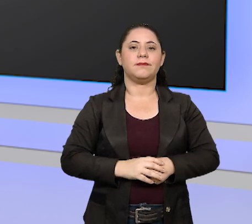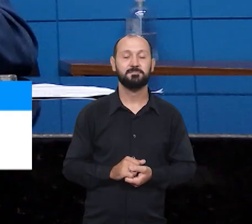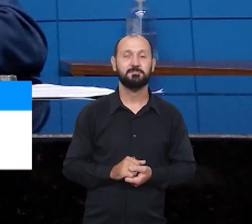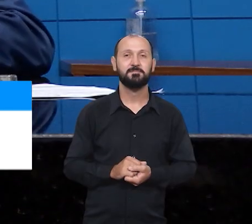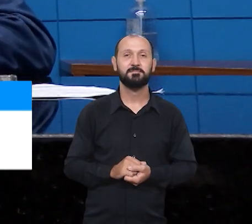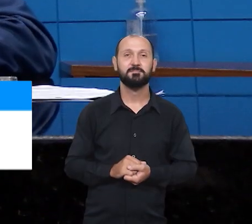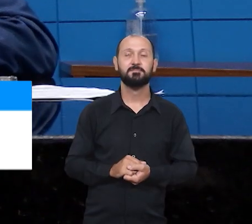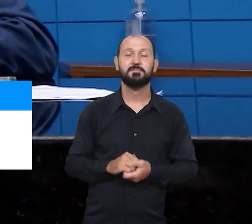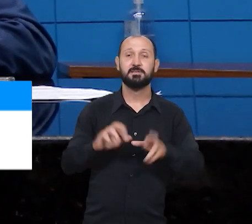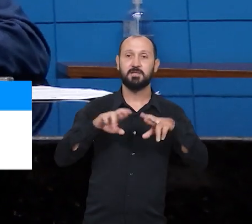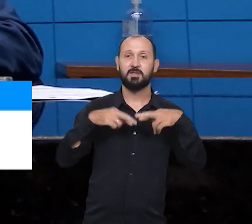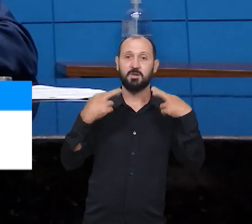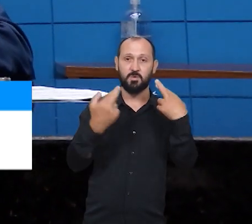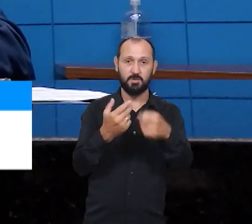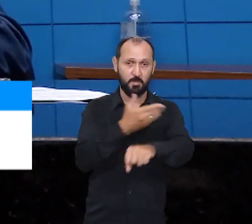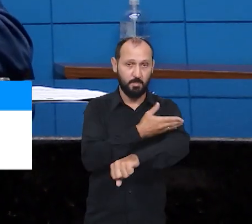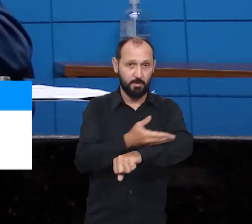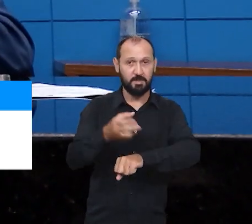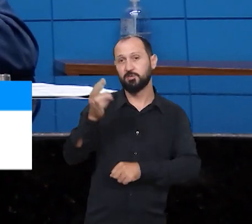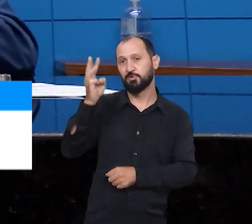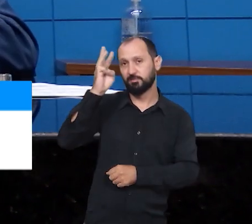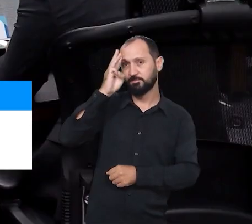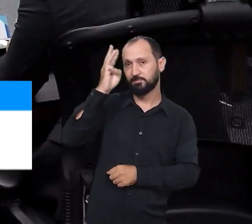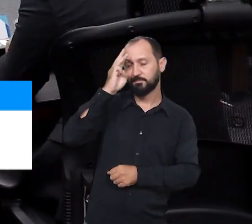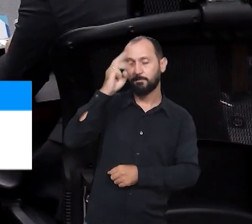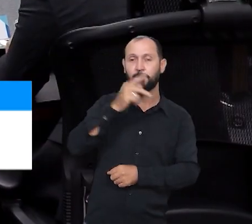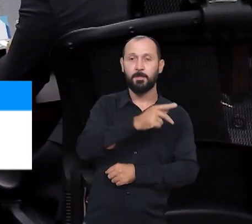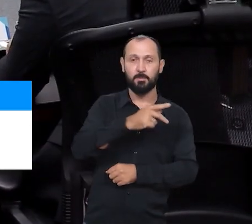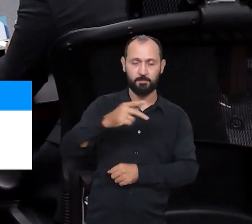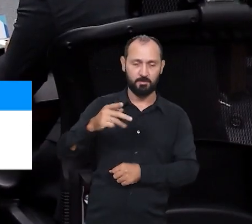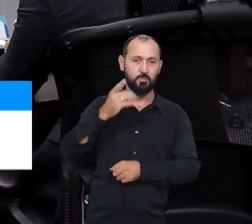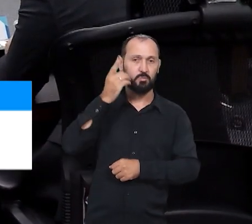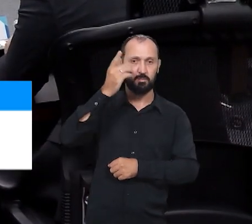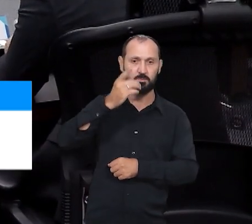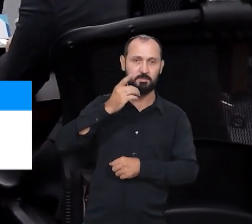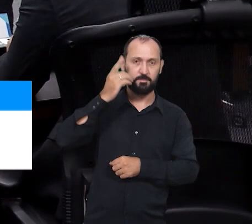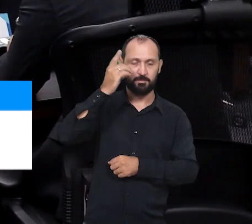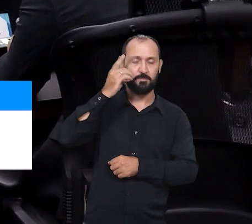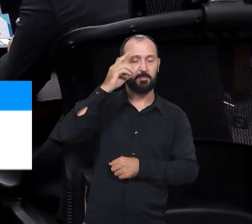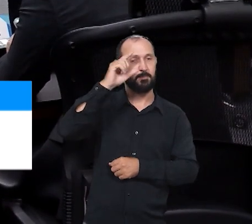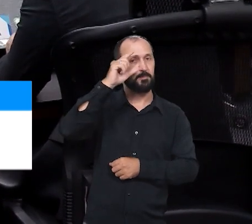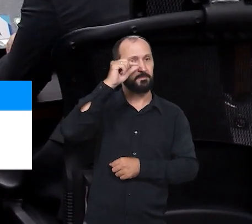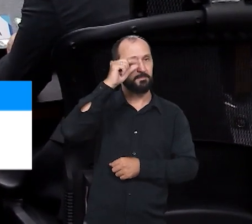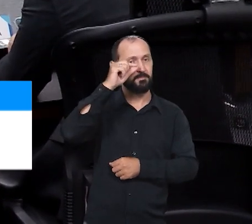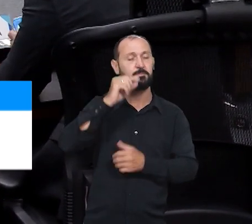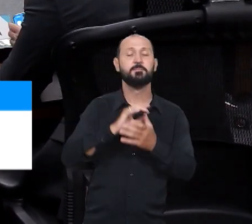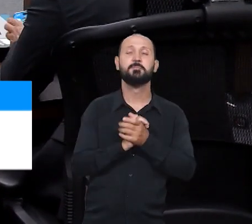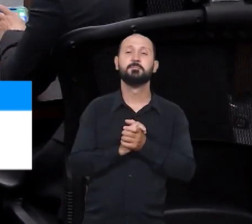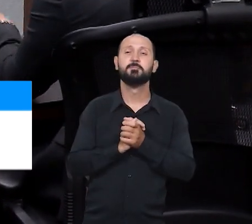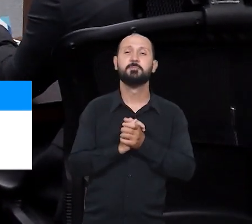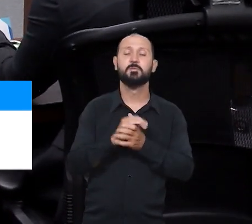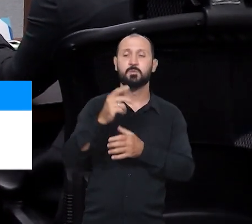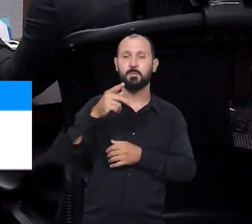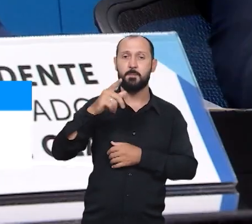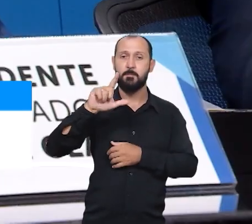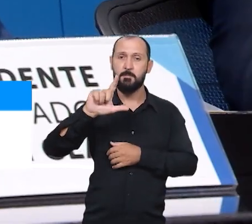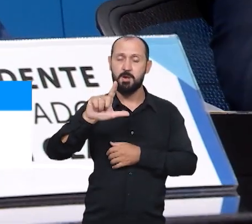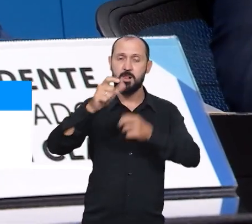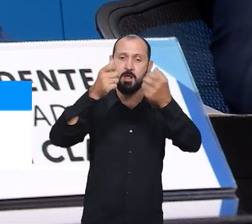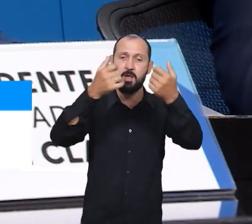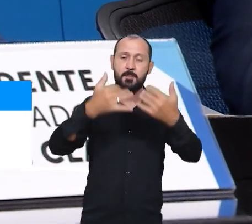Acompanhe. Durante a sessão plenária desta terça-feira, o presidente da Assembleia Legislativa, deputado Gerson Claro, do